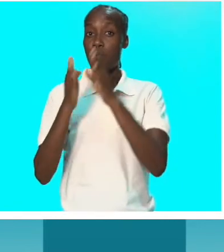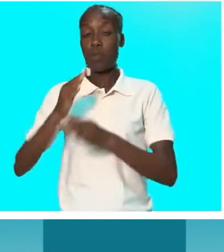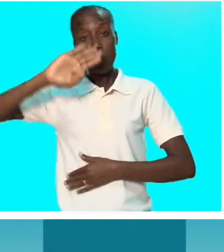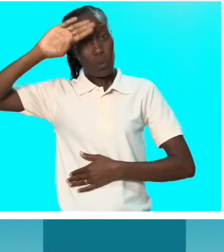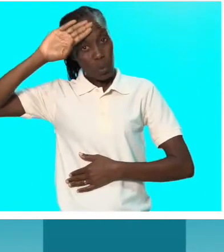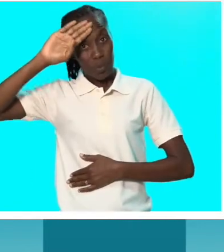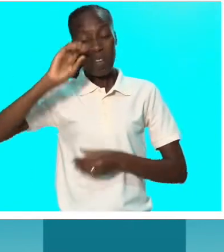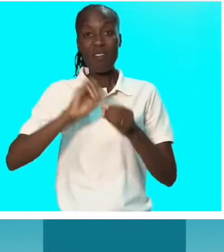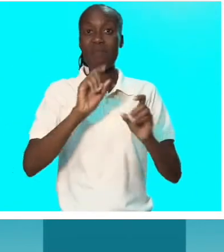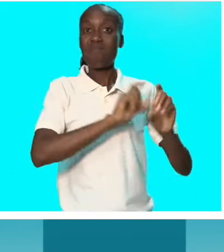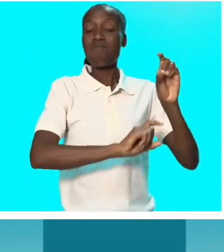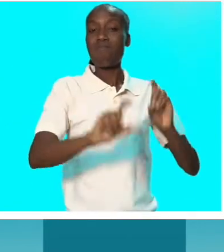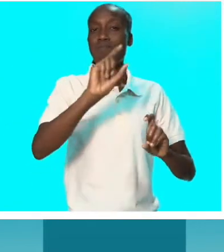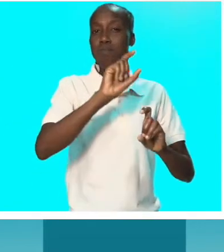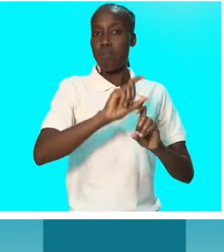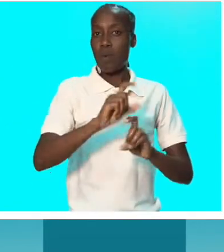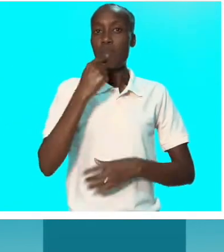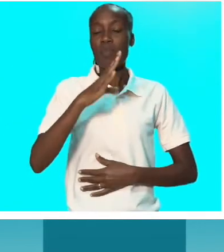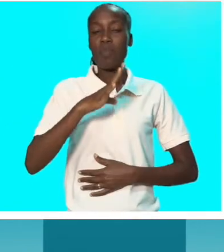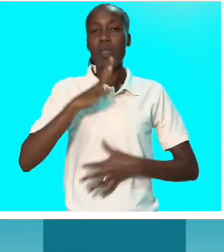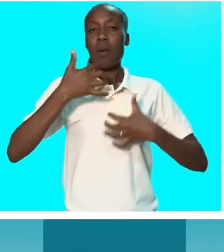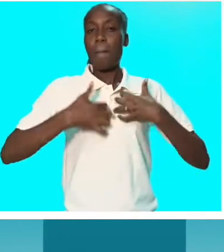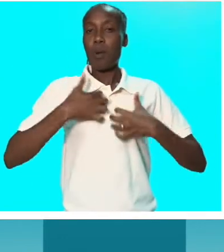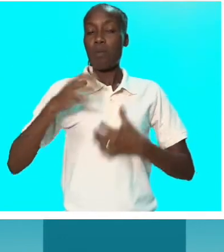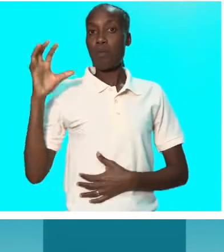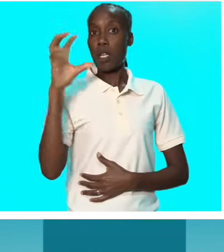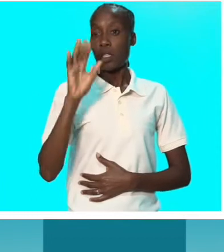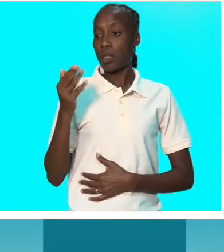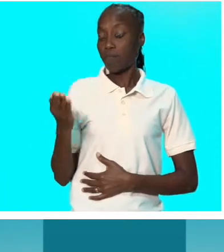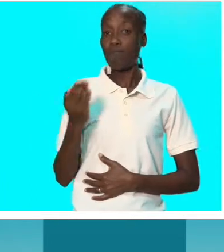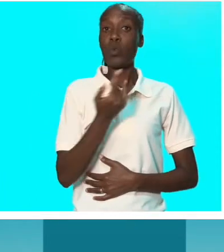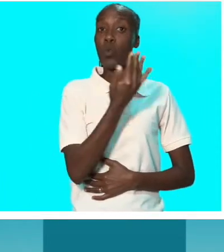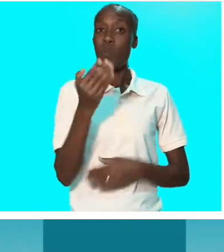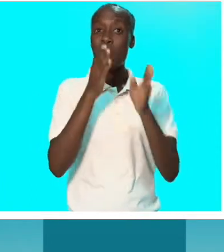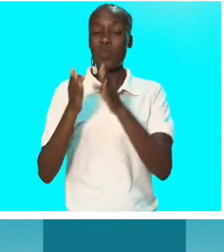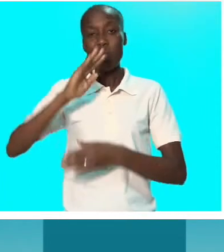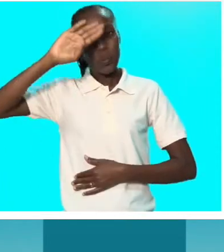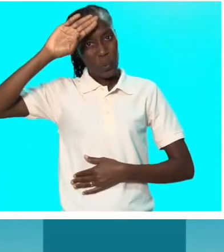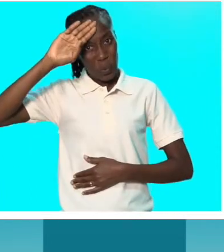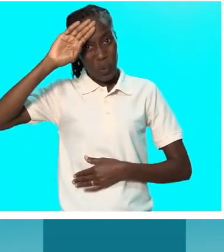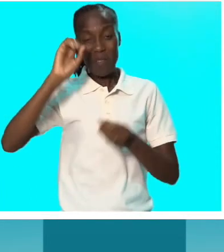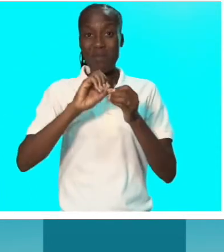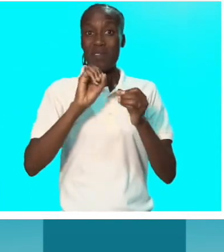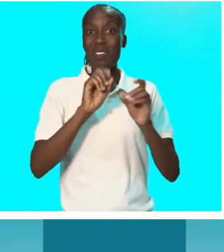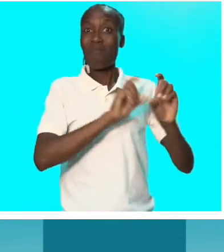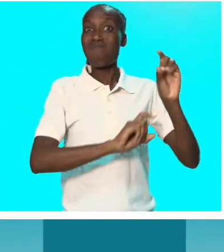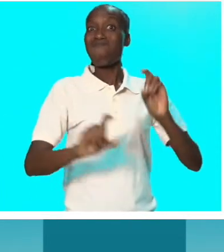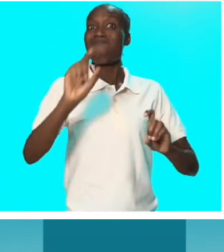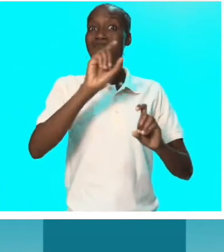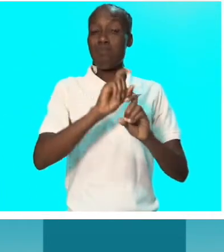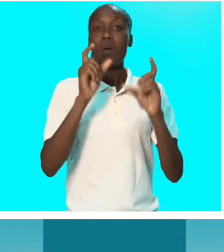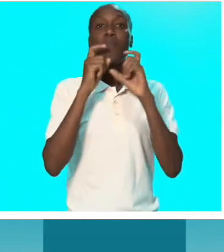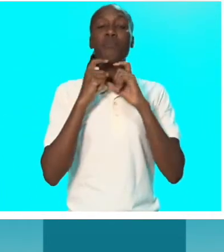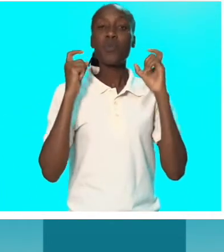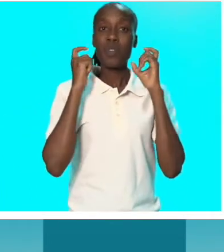número de pacientes tendem a aumentar, o que preocupa o país. O número de casos de diabetes mellitus no mundo,